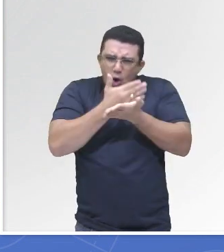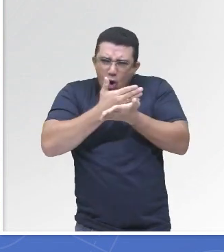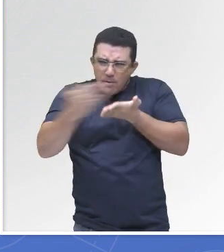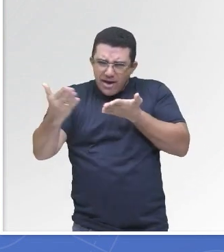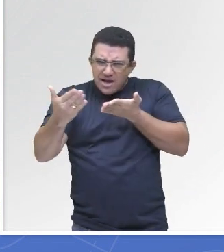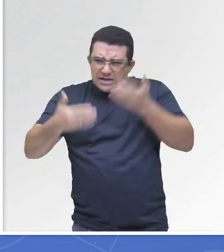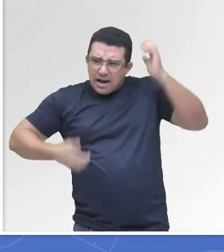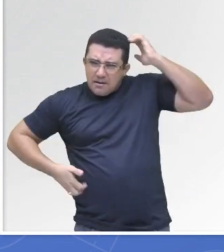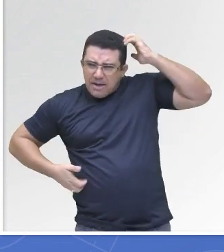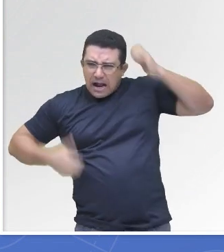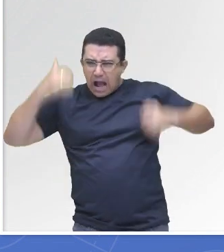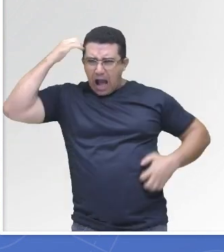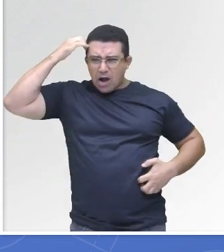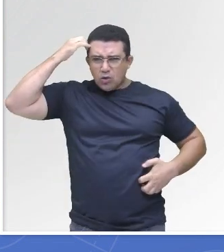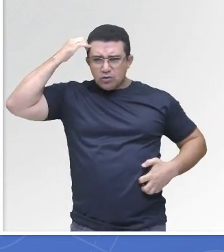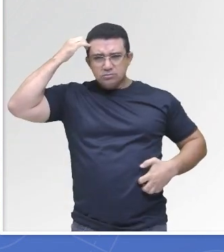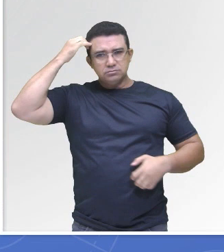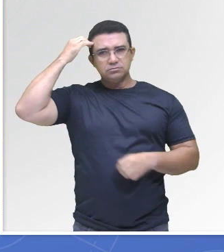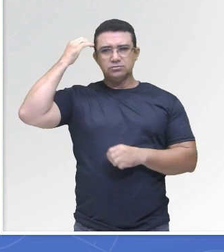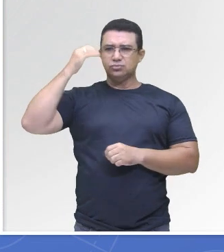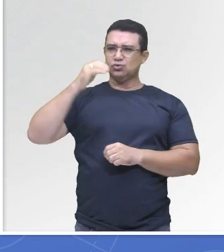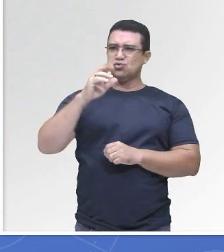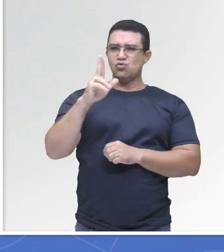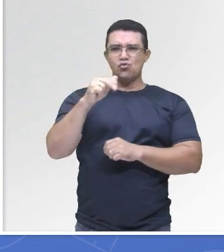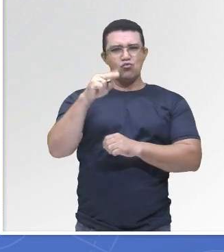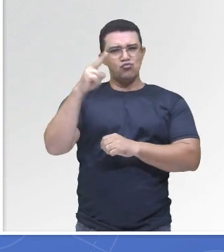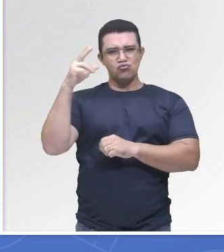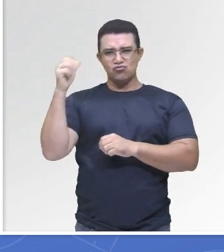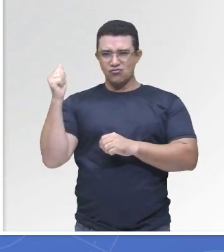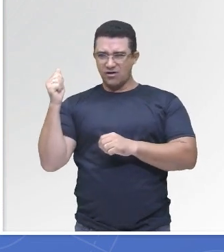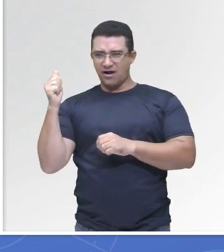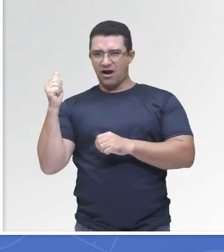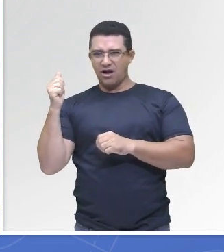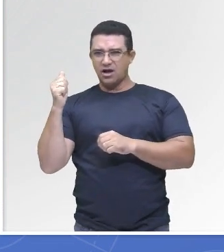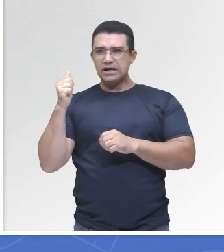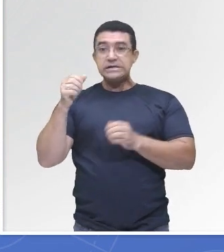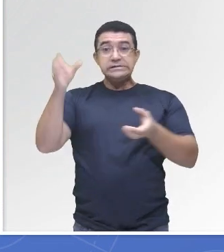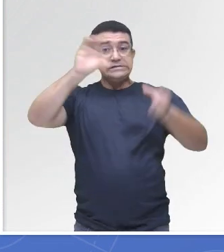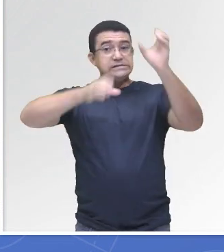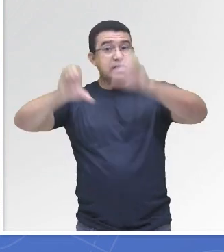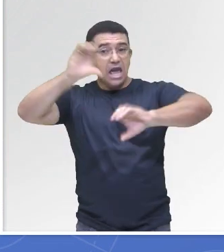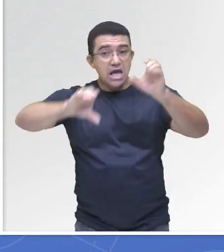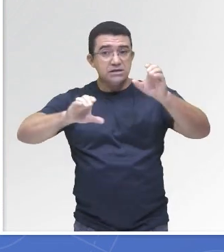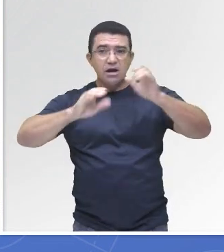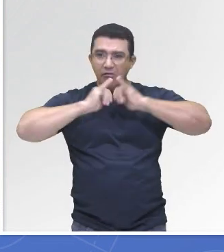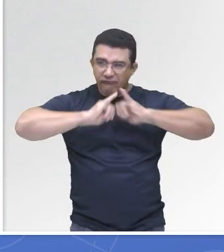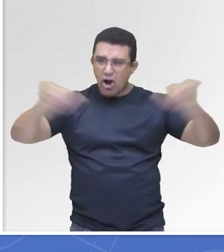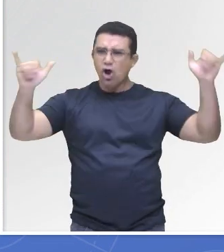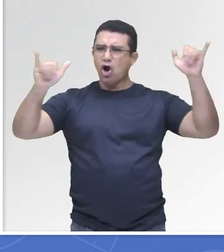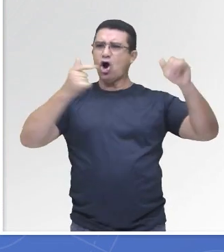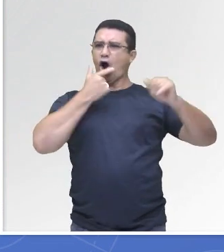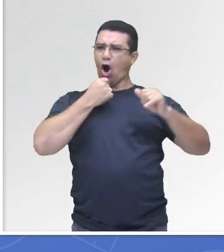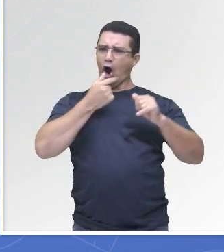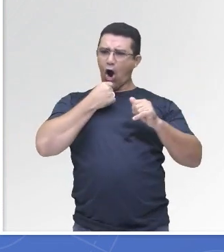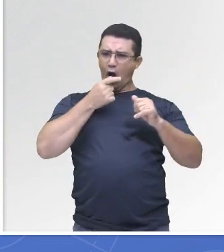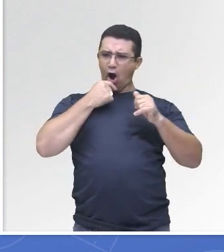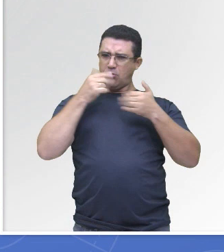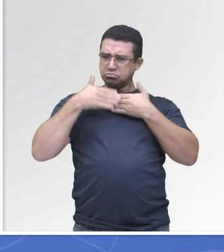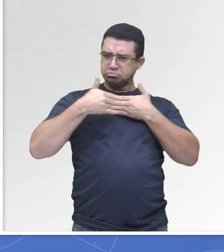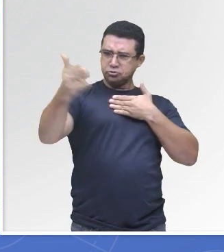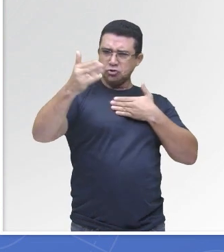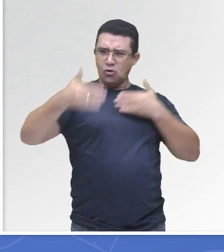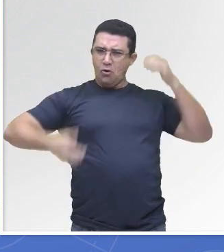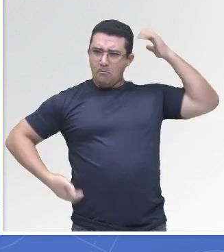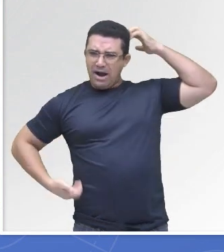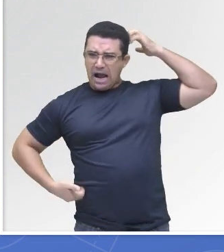tá? Nunca digam isso. Em nenhum momento a ciência afirmou que o homem evoluiu do macaco. O que a gente sabe é que o